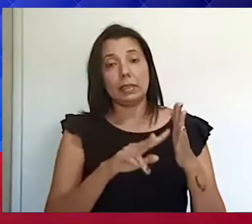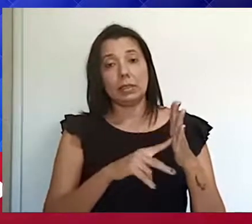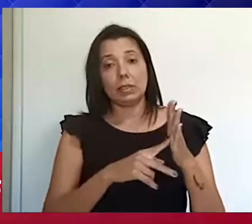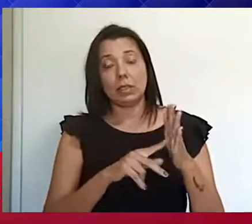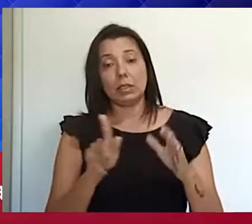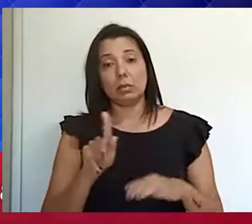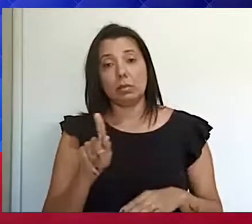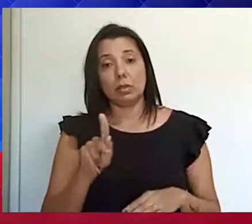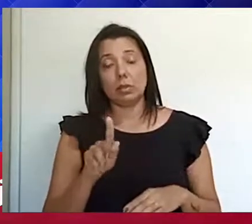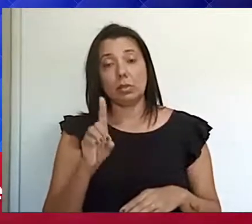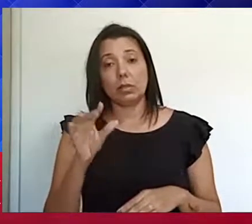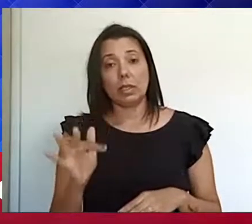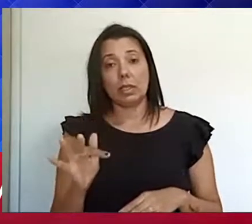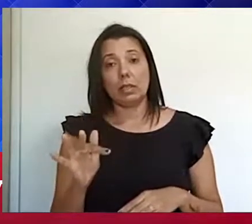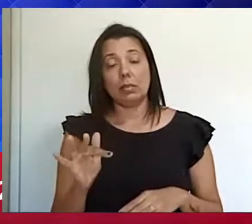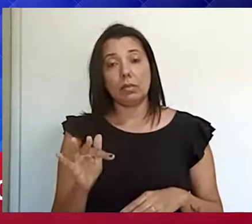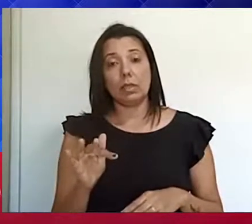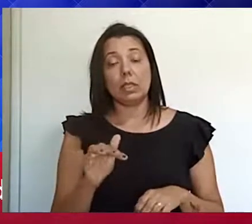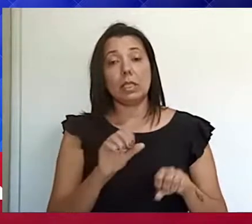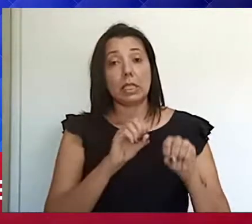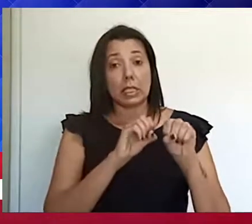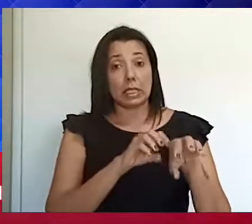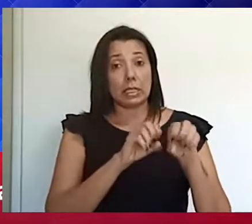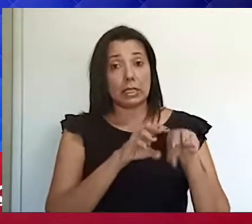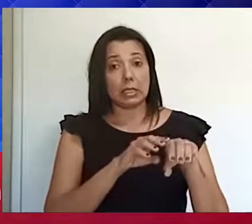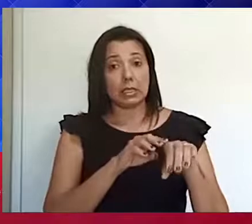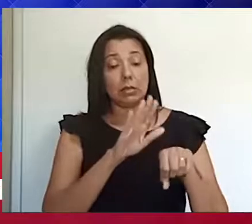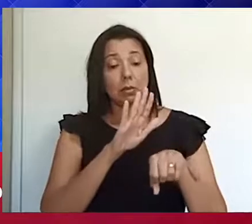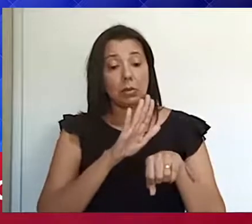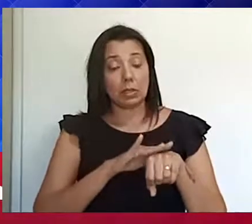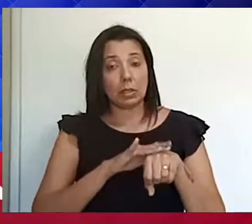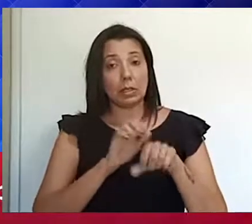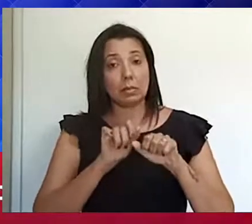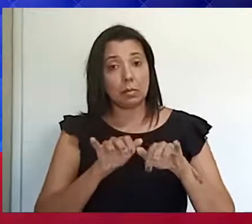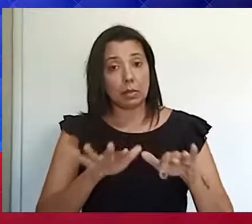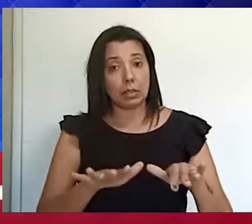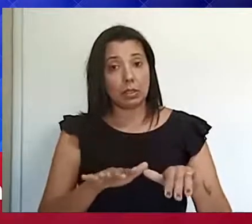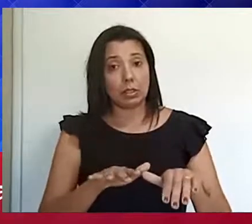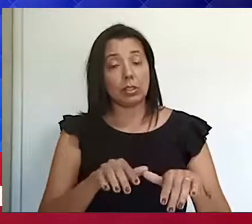sobre educação em tempos de pandemia, educação do campo em debate.